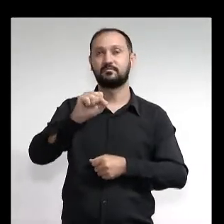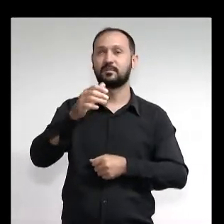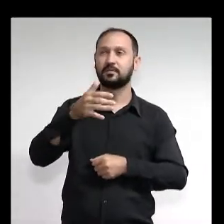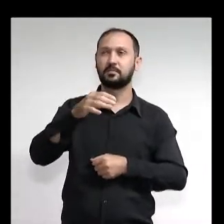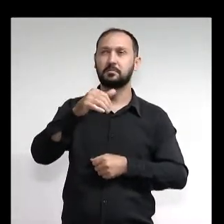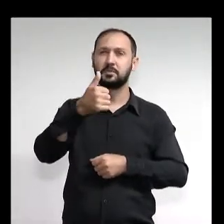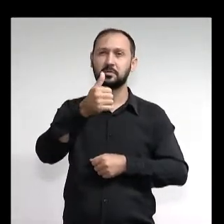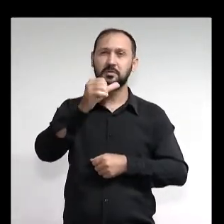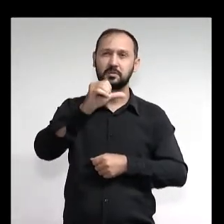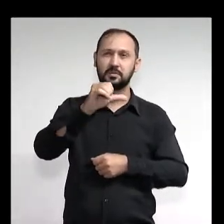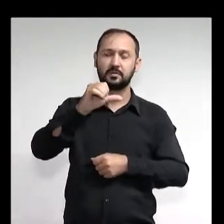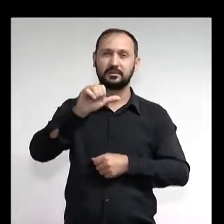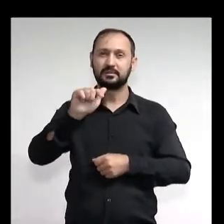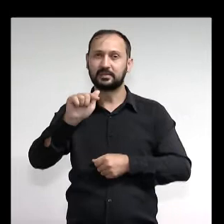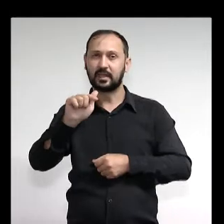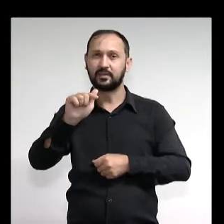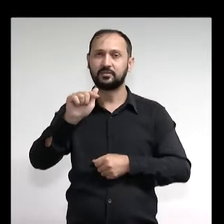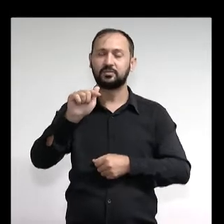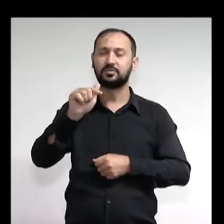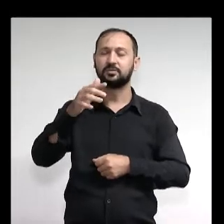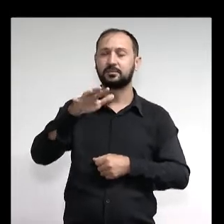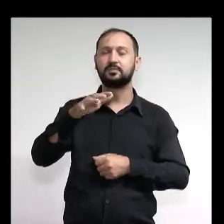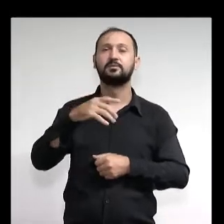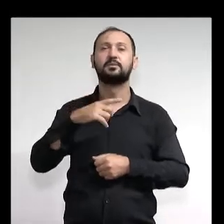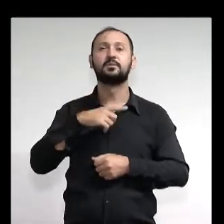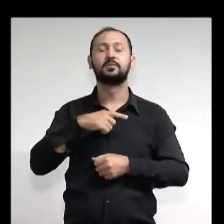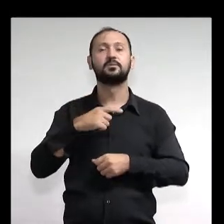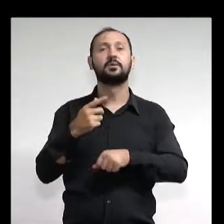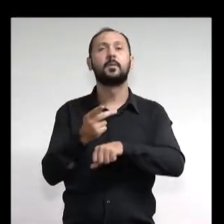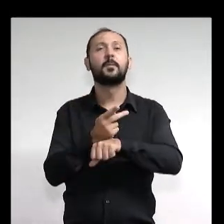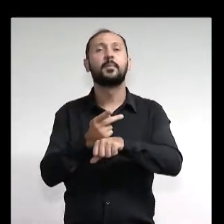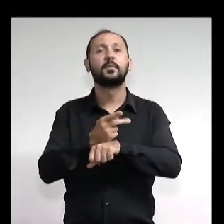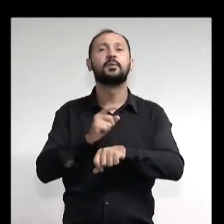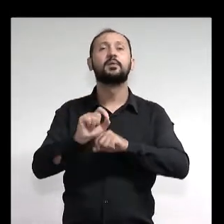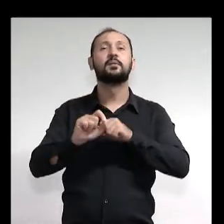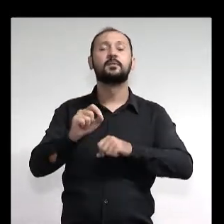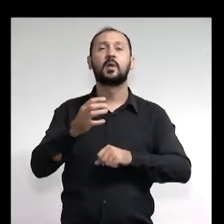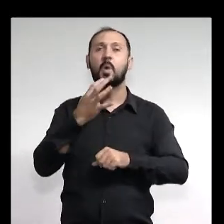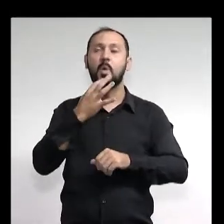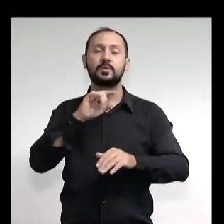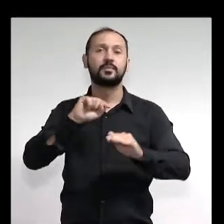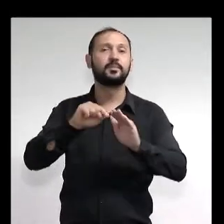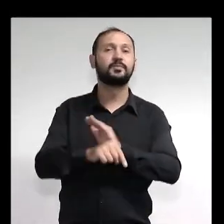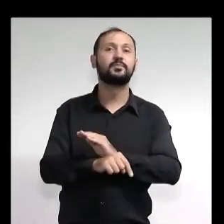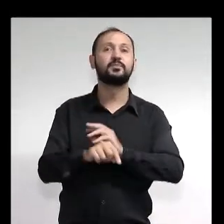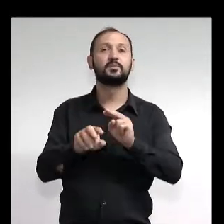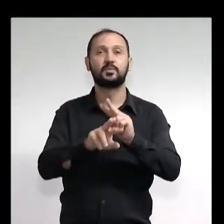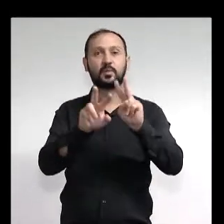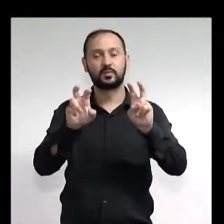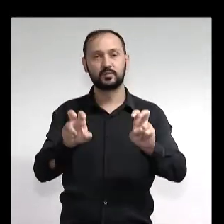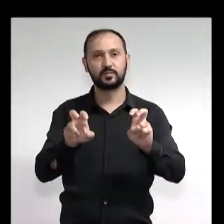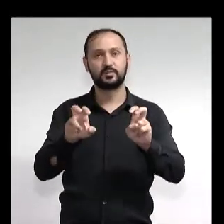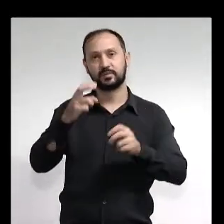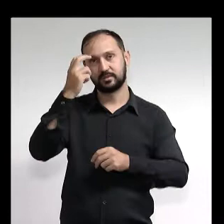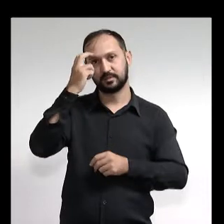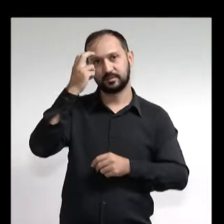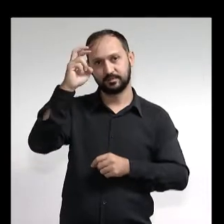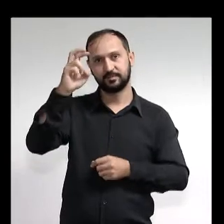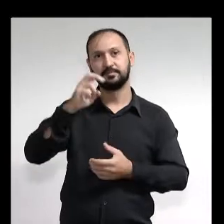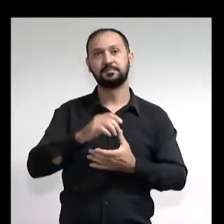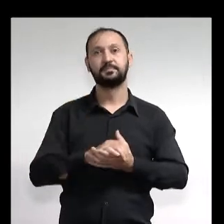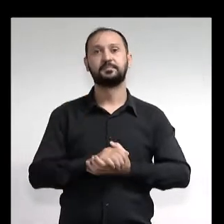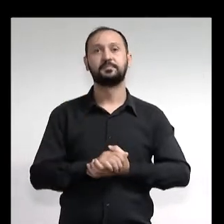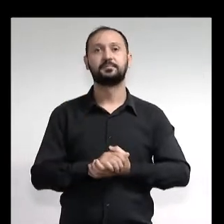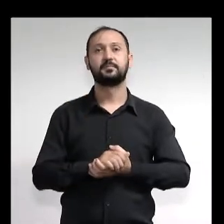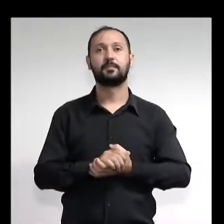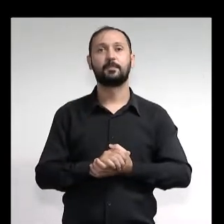Então, desde 97, 98 para cá, eu tenho buscado obter mais conhecimento sobre a área